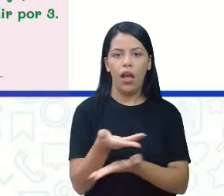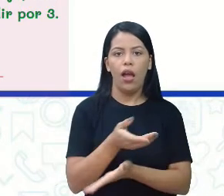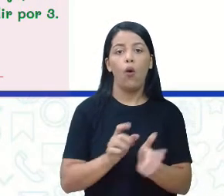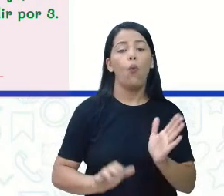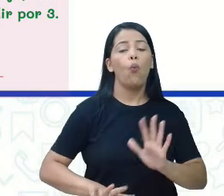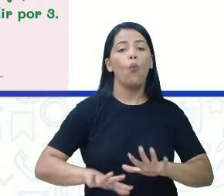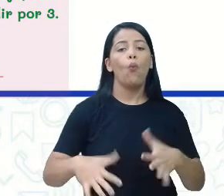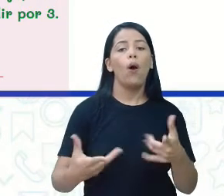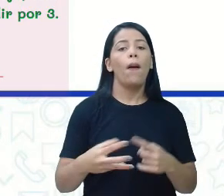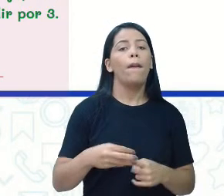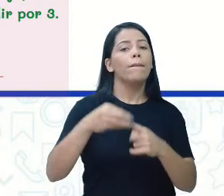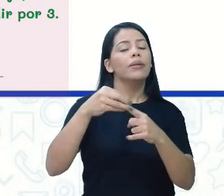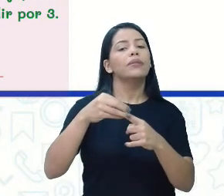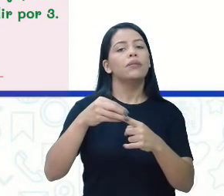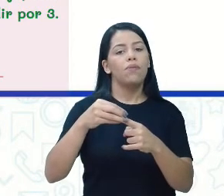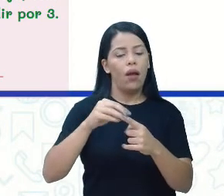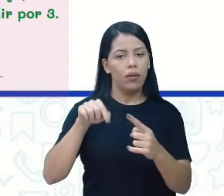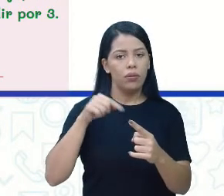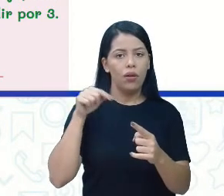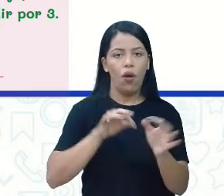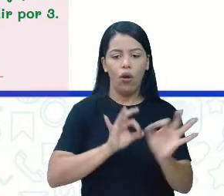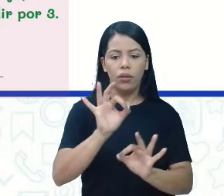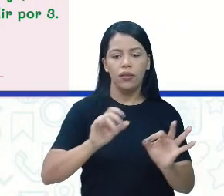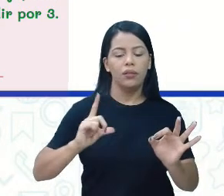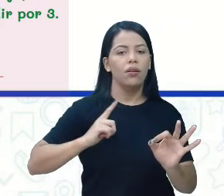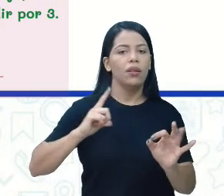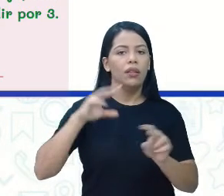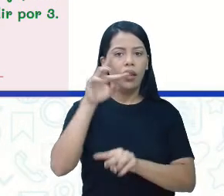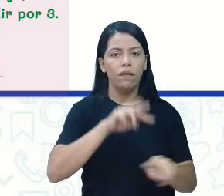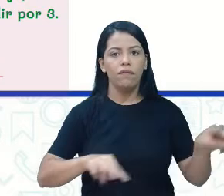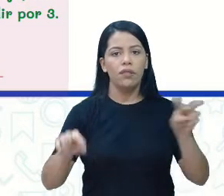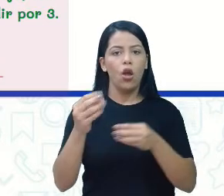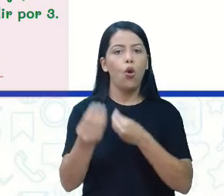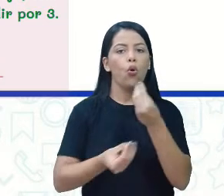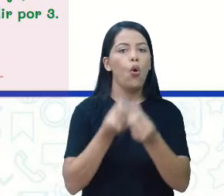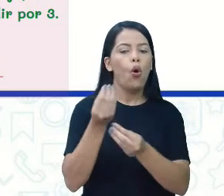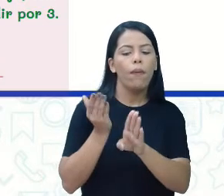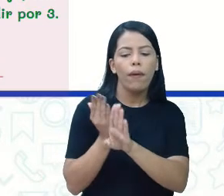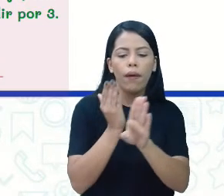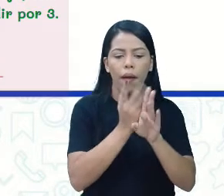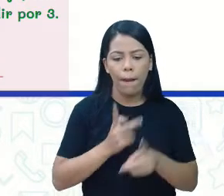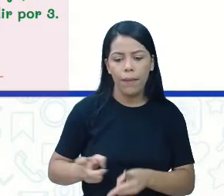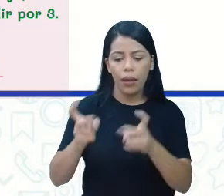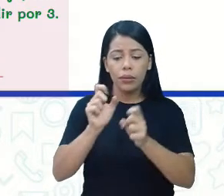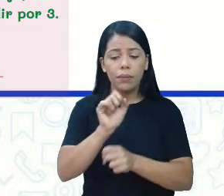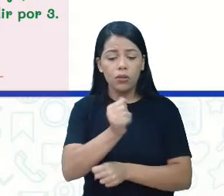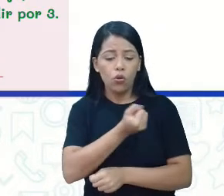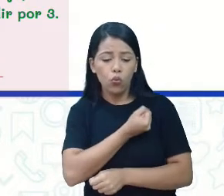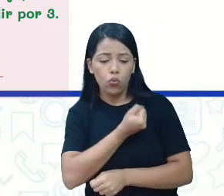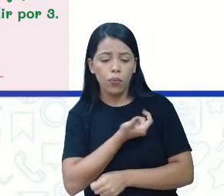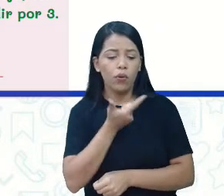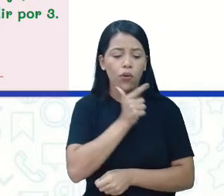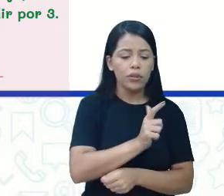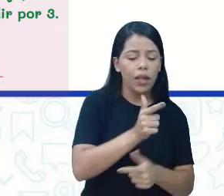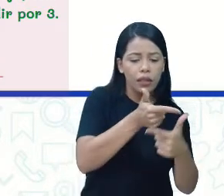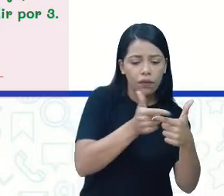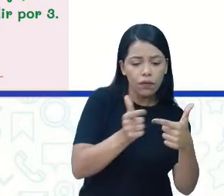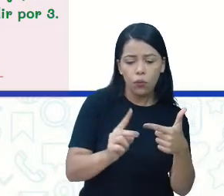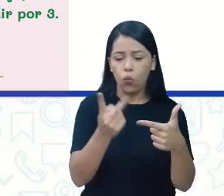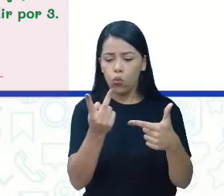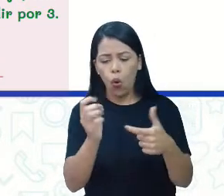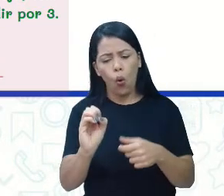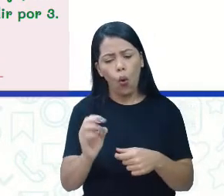de divisibilidade que a gente viu ontem, né? Então, a gente viu como identificar se um número dá para dividir por 2, por